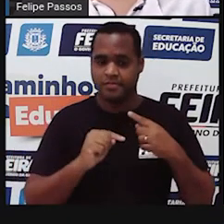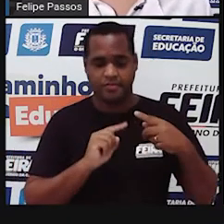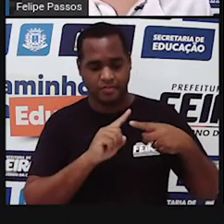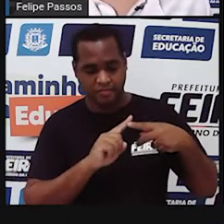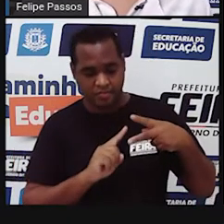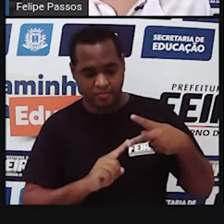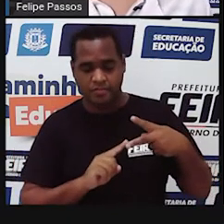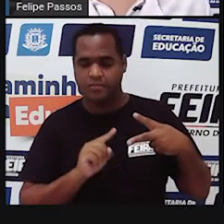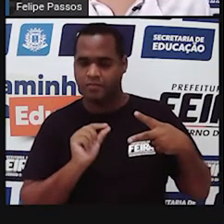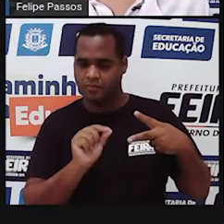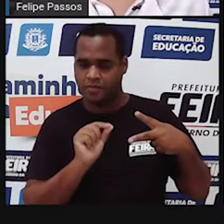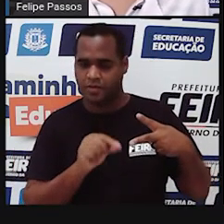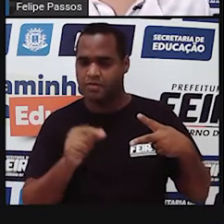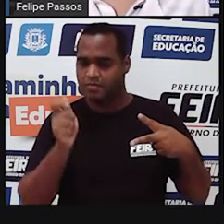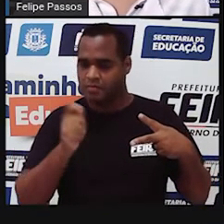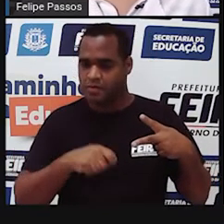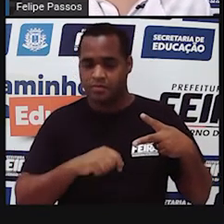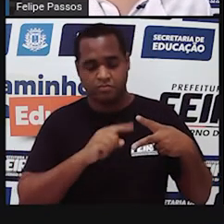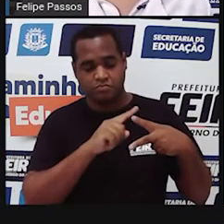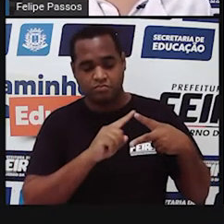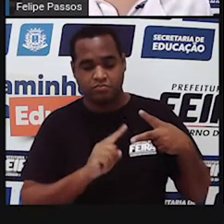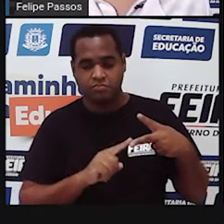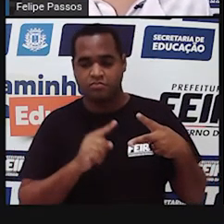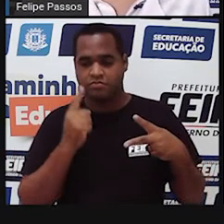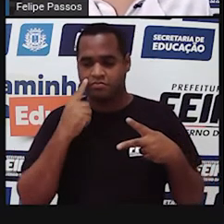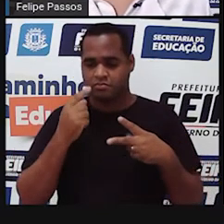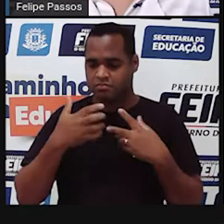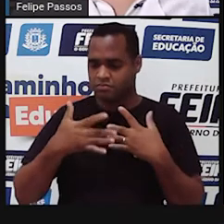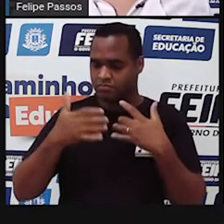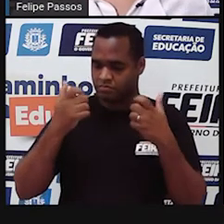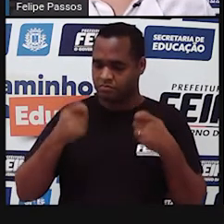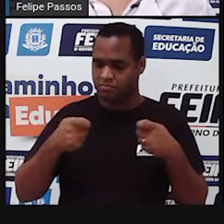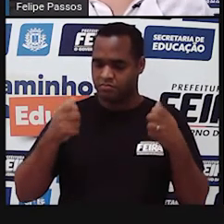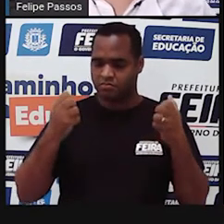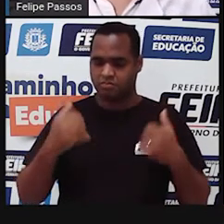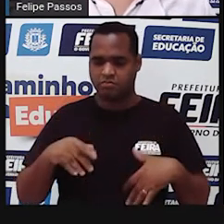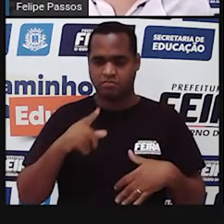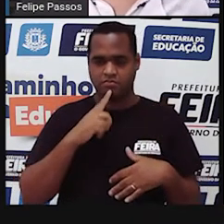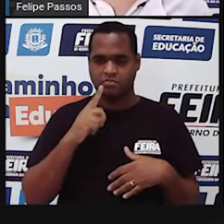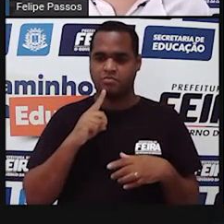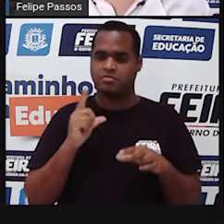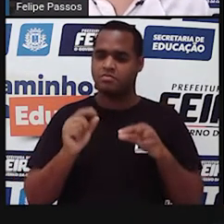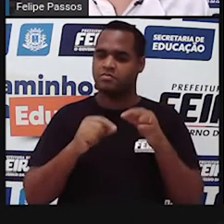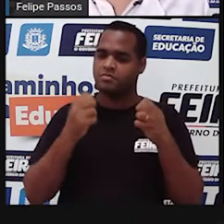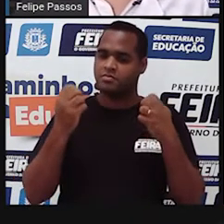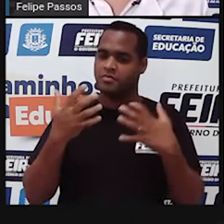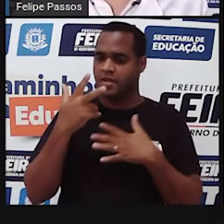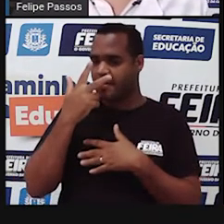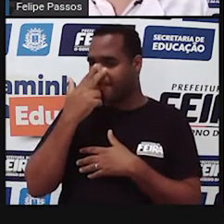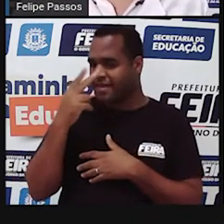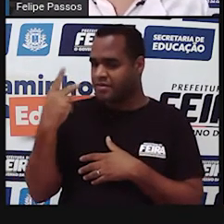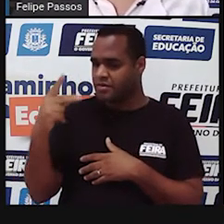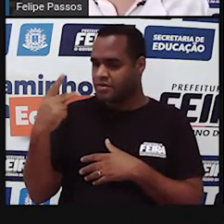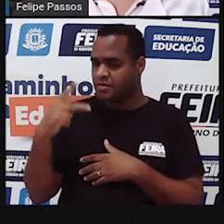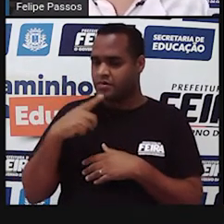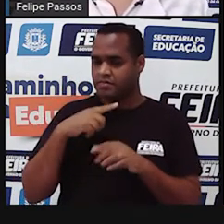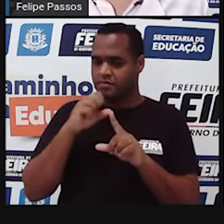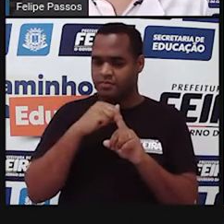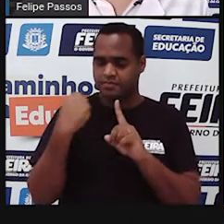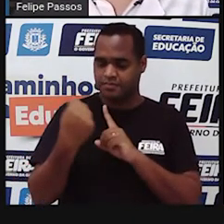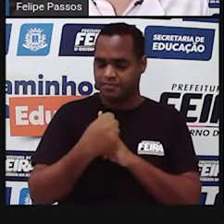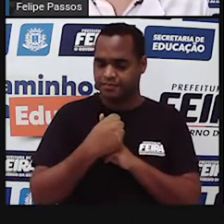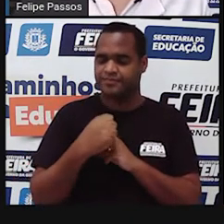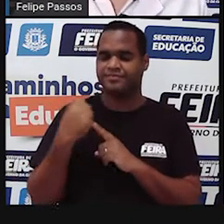classes quando uma delas entra na extensão da outra. Então, existe também uma exclusão, social,